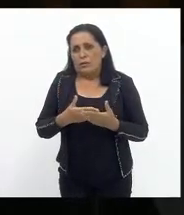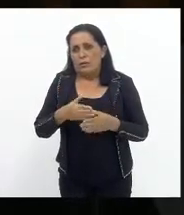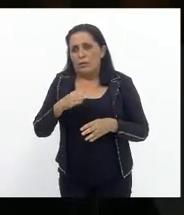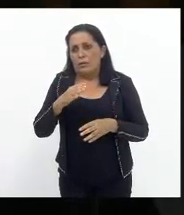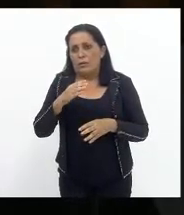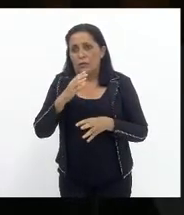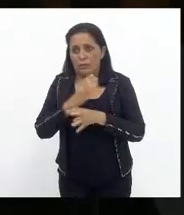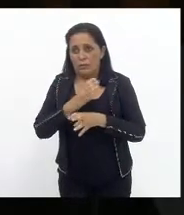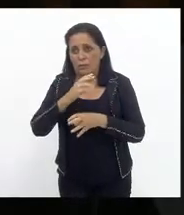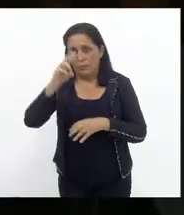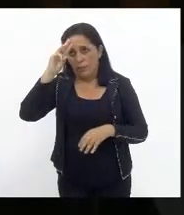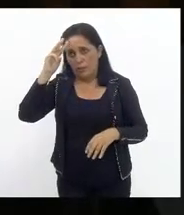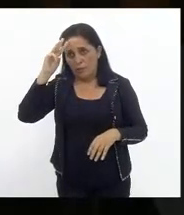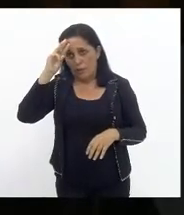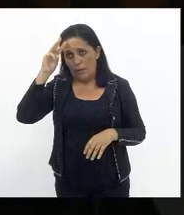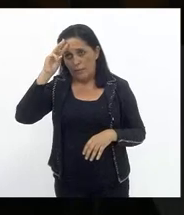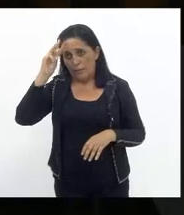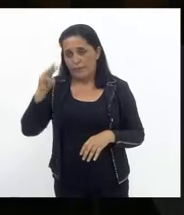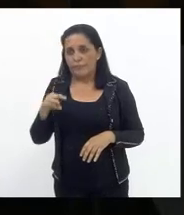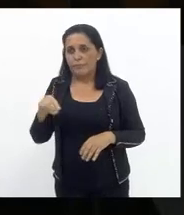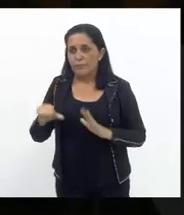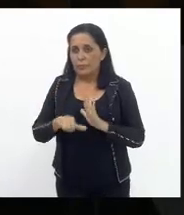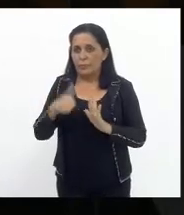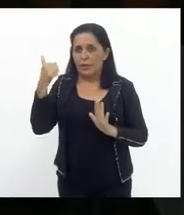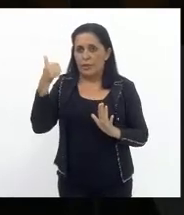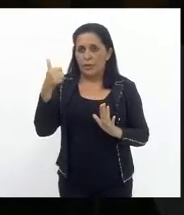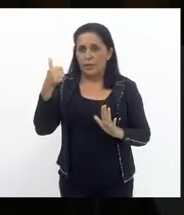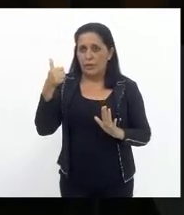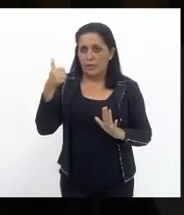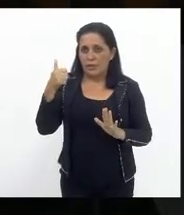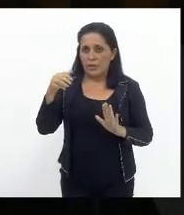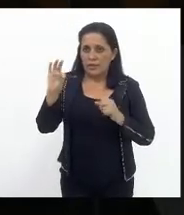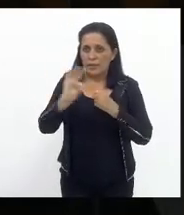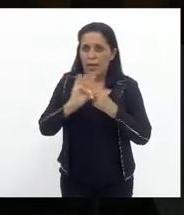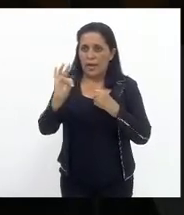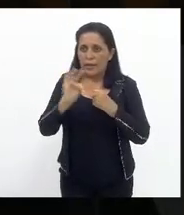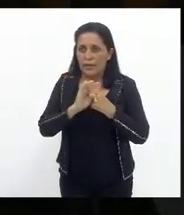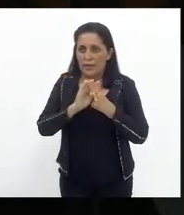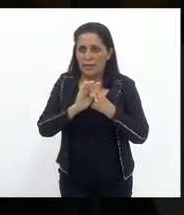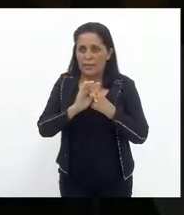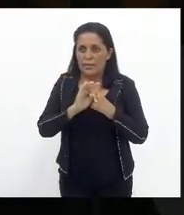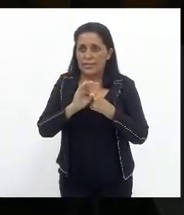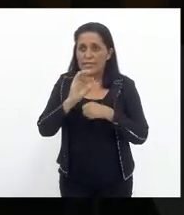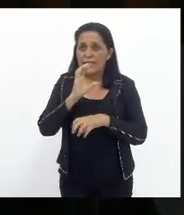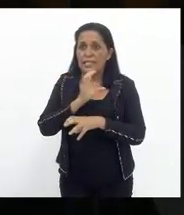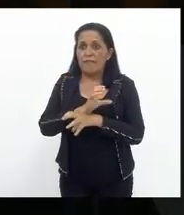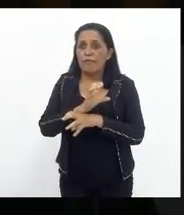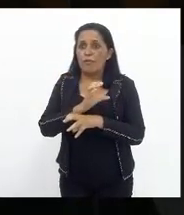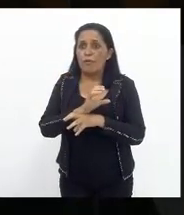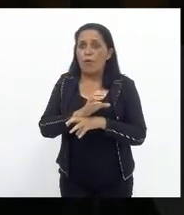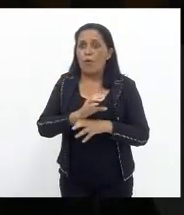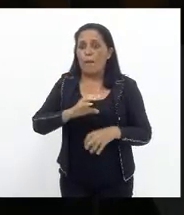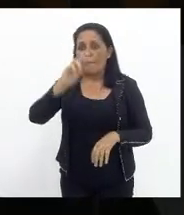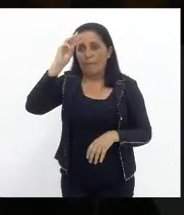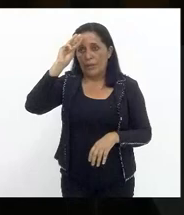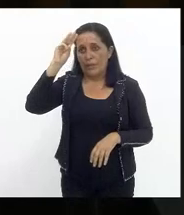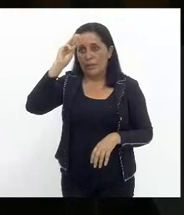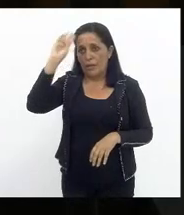Melhor ainda, a primeira escola técnico cívico-militar do